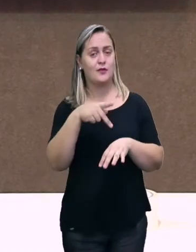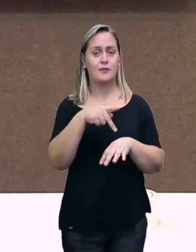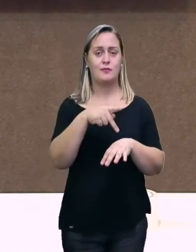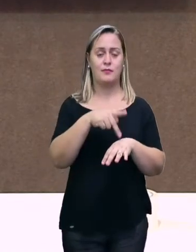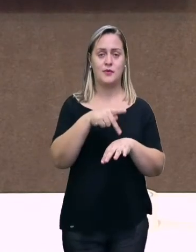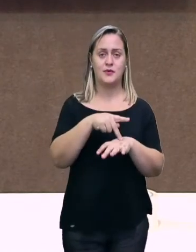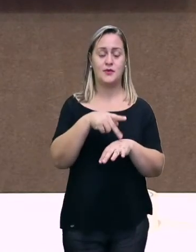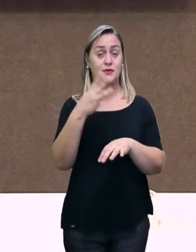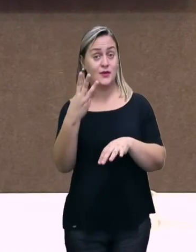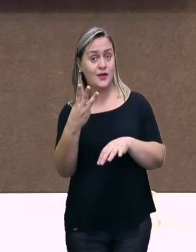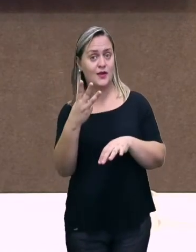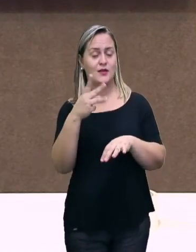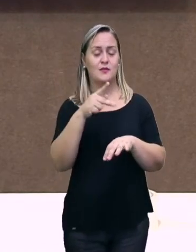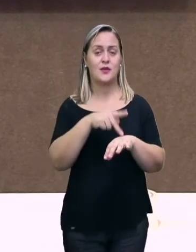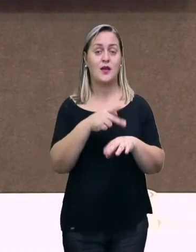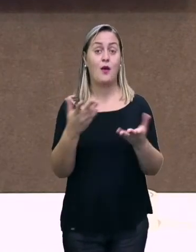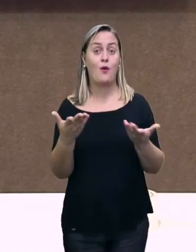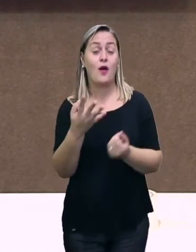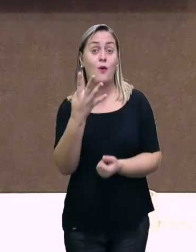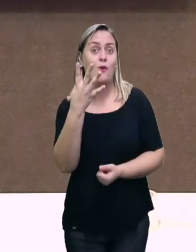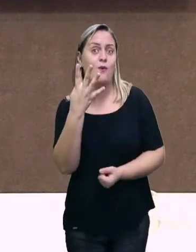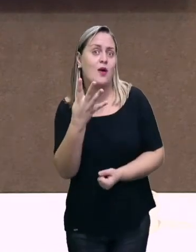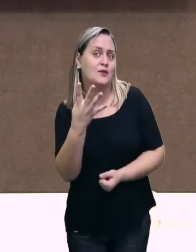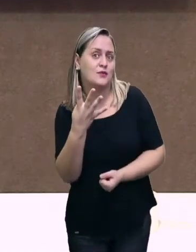Nossa, ficou longe.